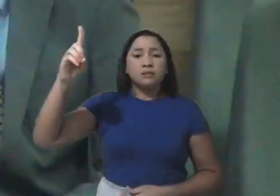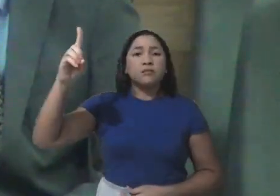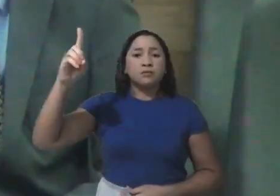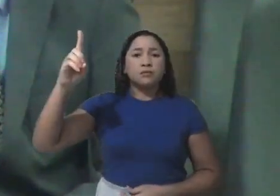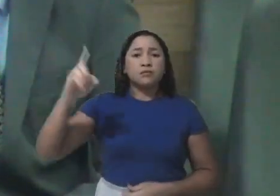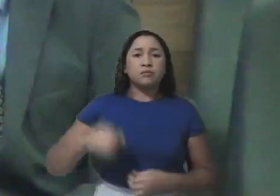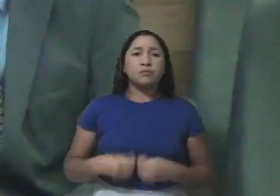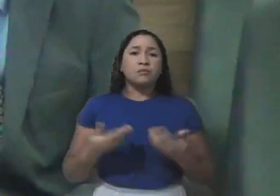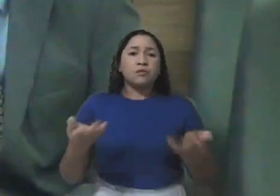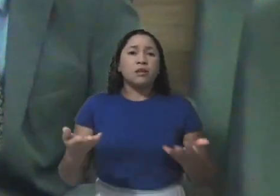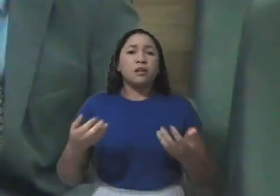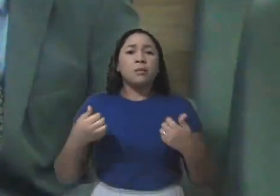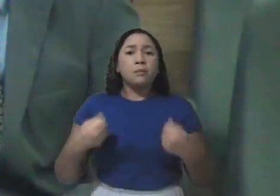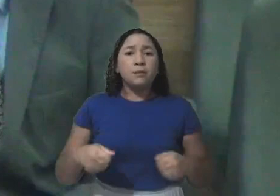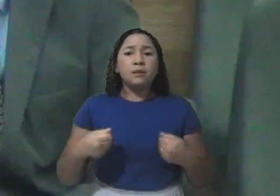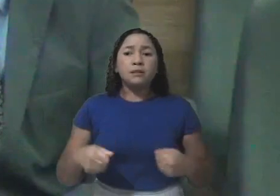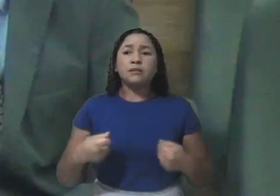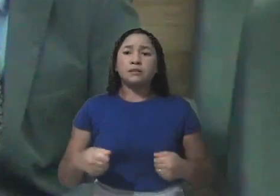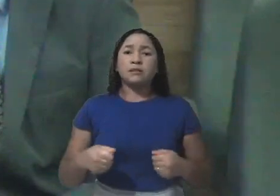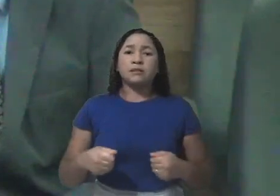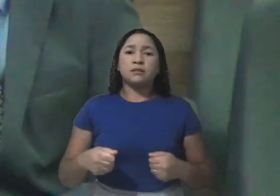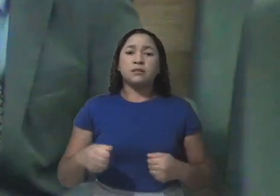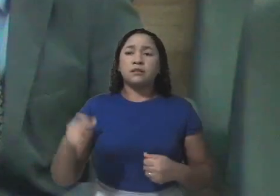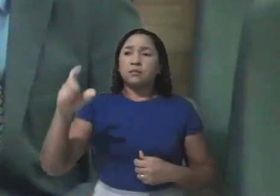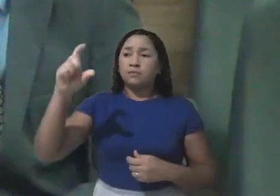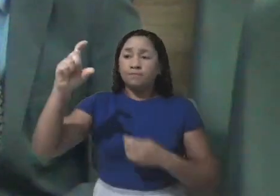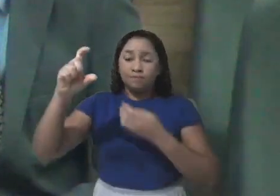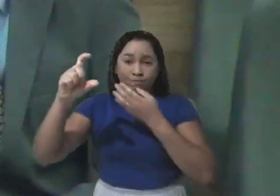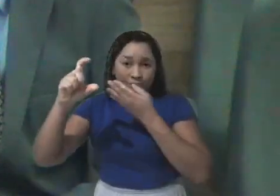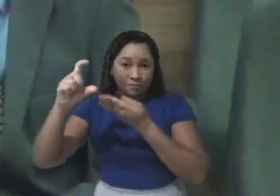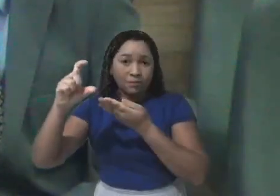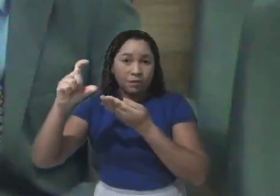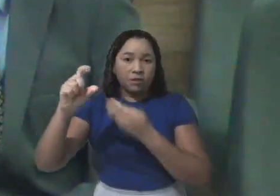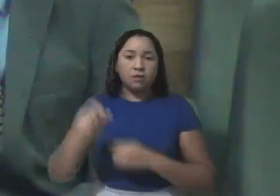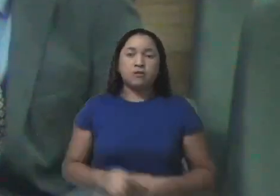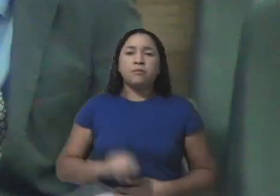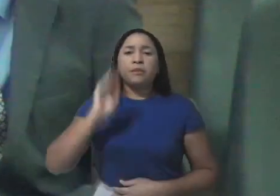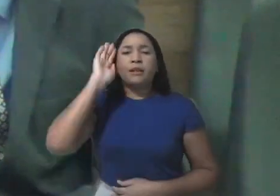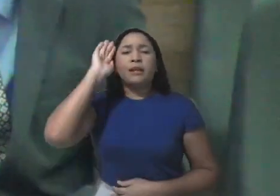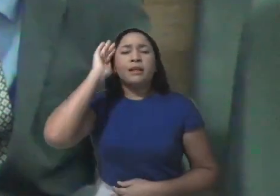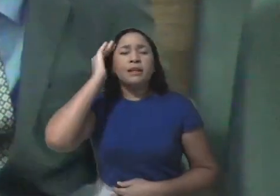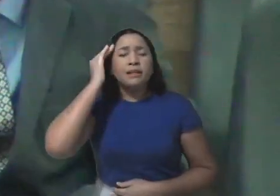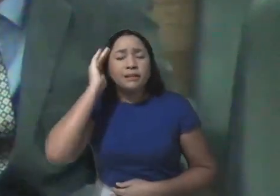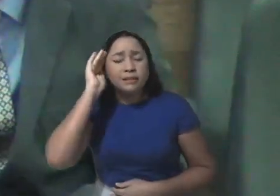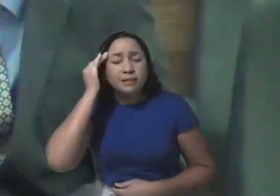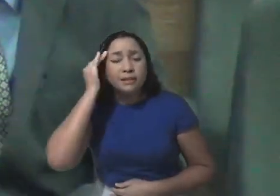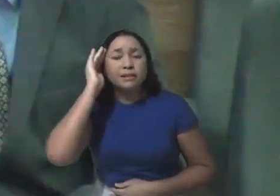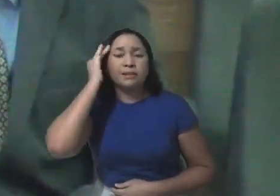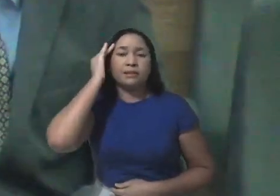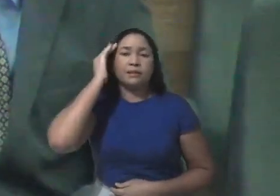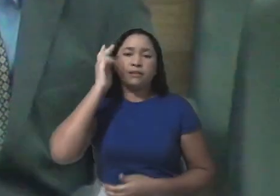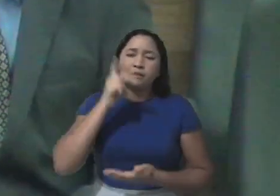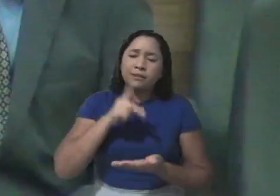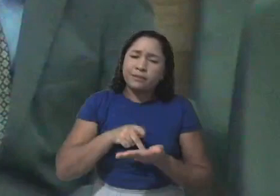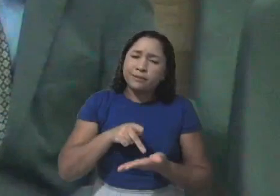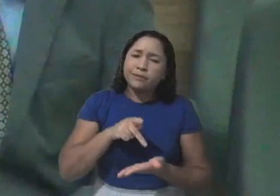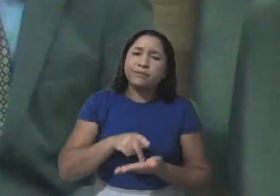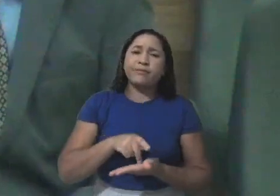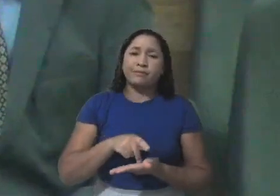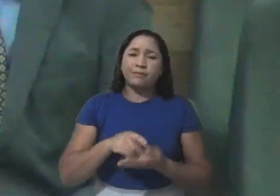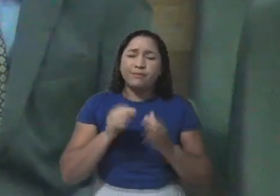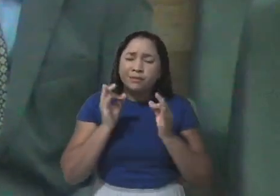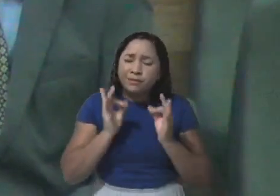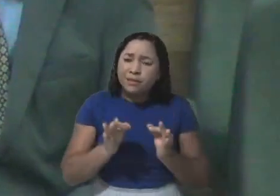Então precisamos, através do credo, compreender de forma racional, compreender a